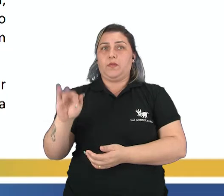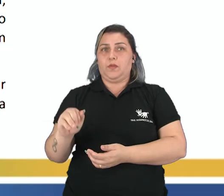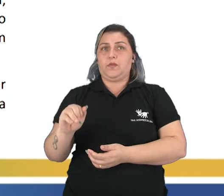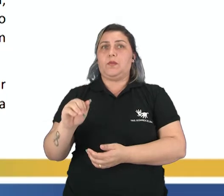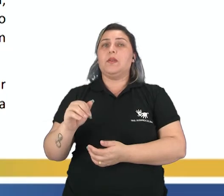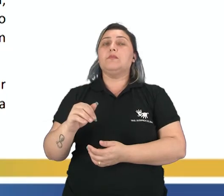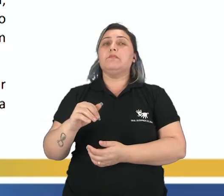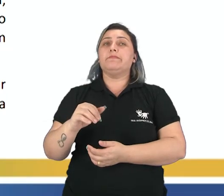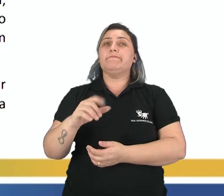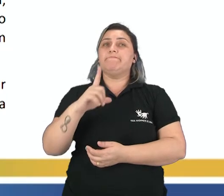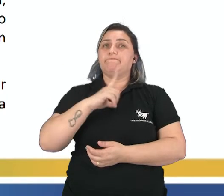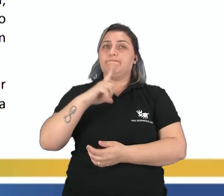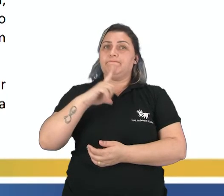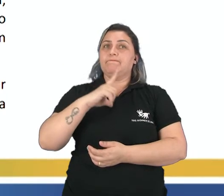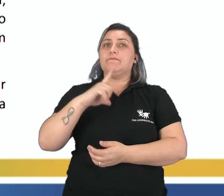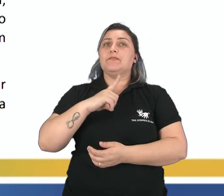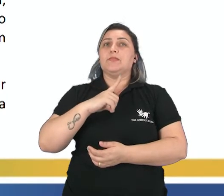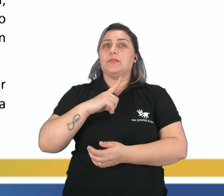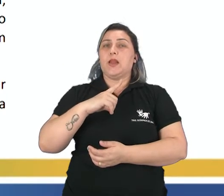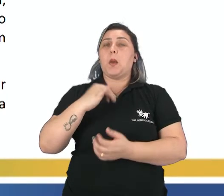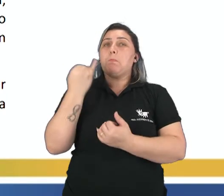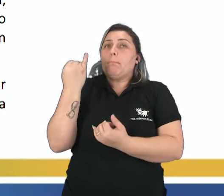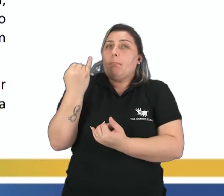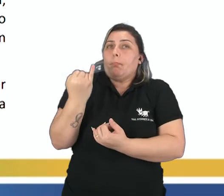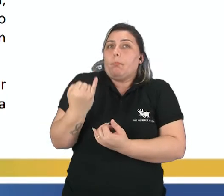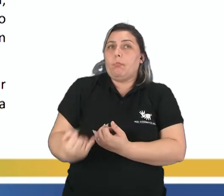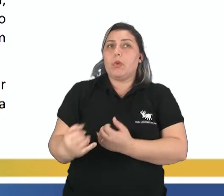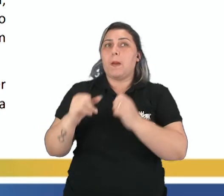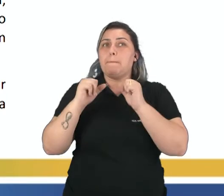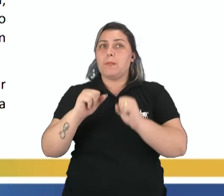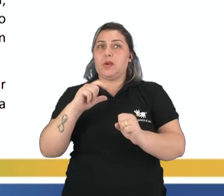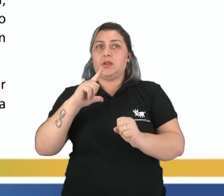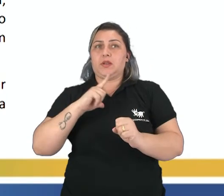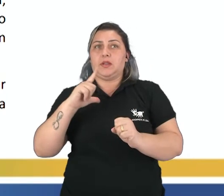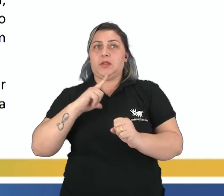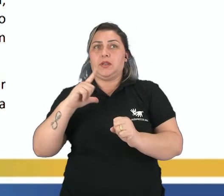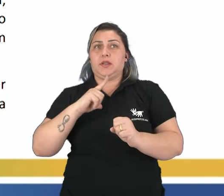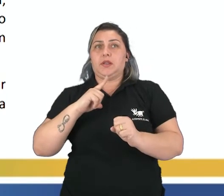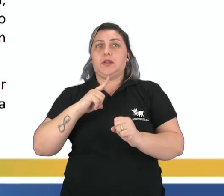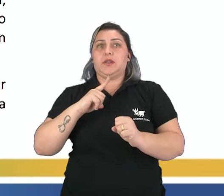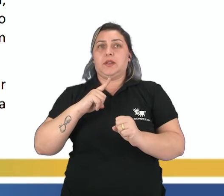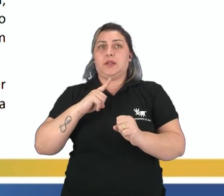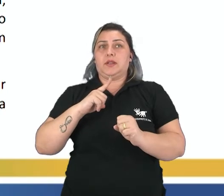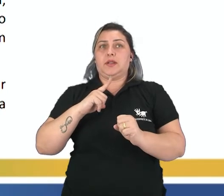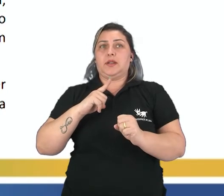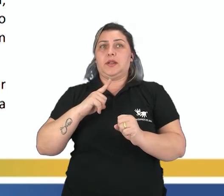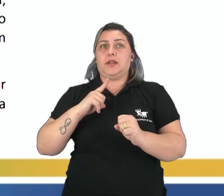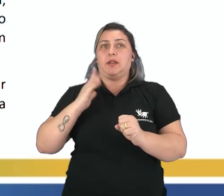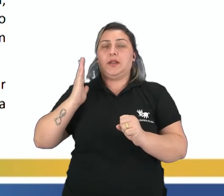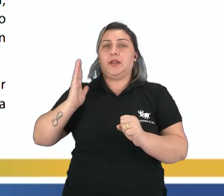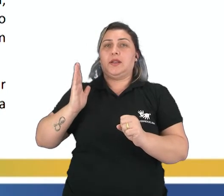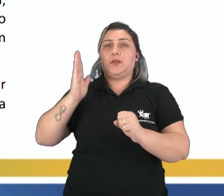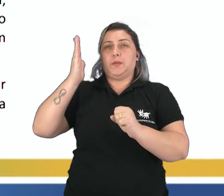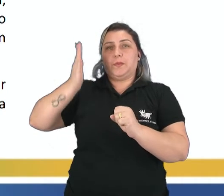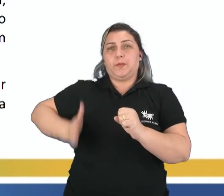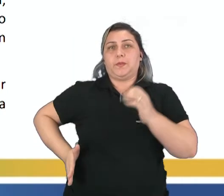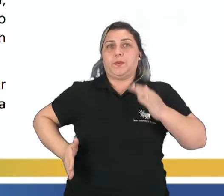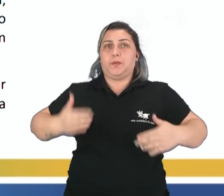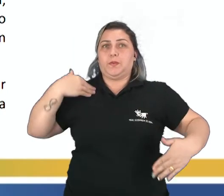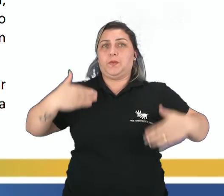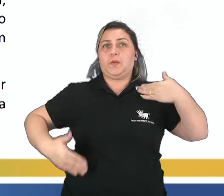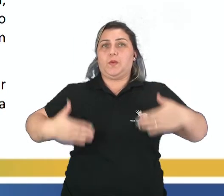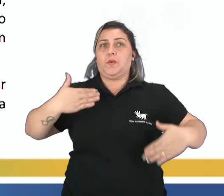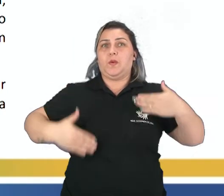ectomórfico, né? Aprendido como um componente de magreza, pode ser identificado pela linearidade